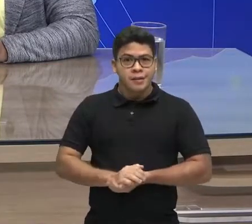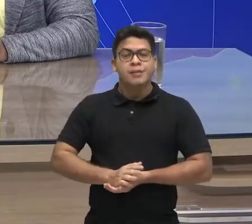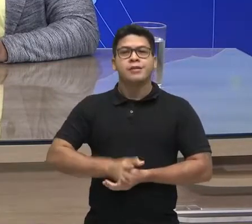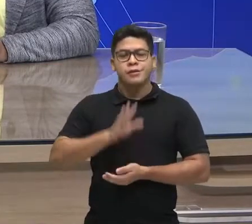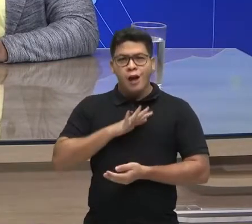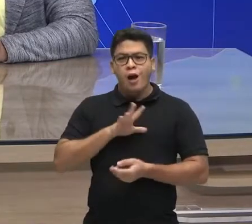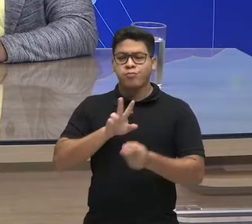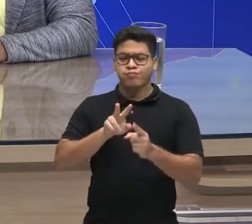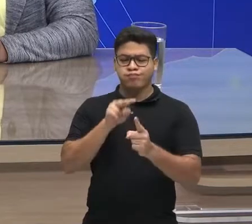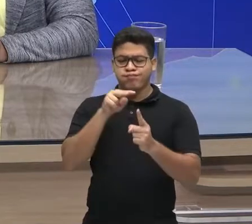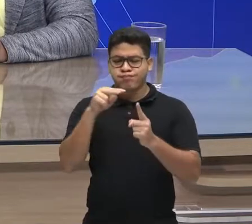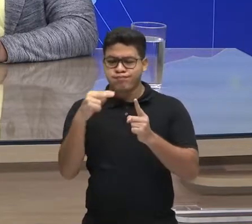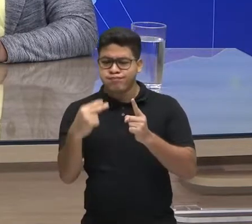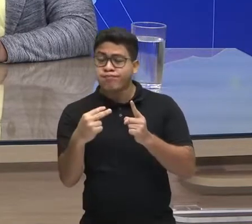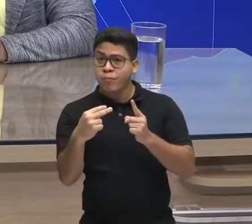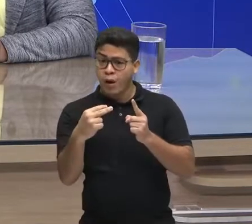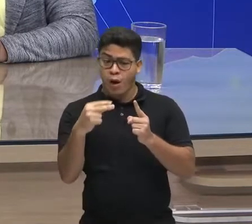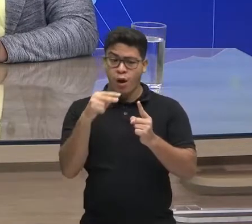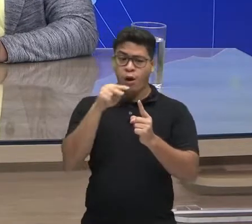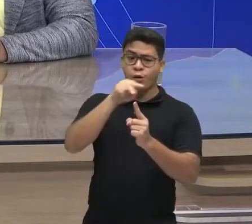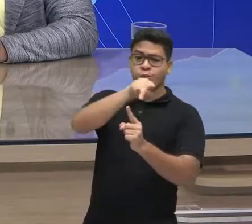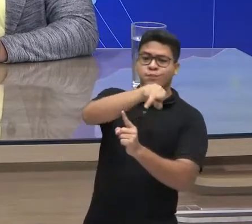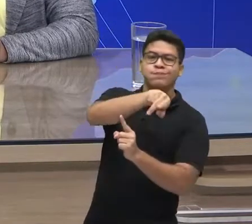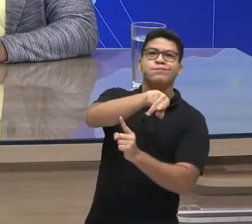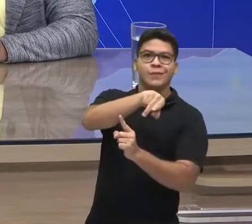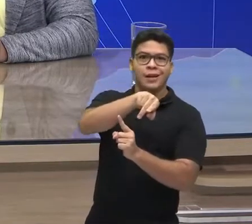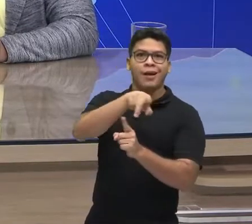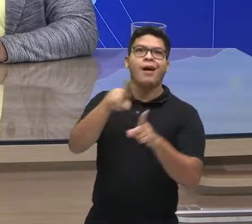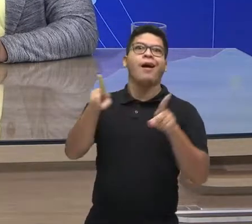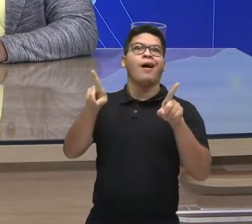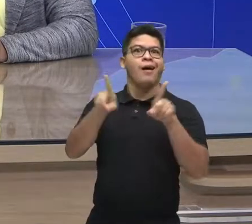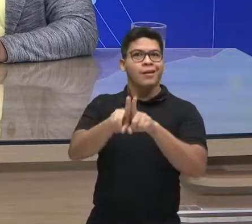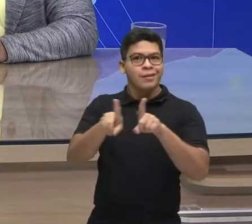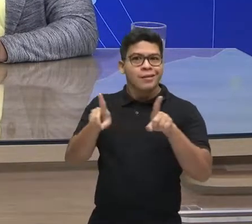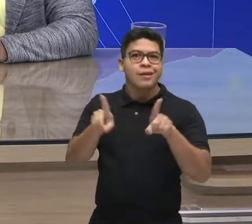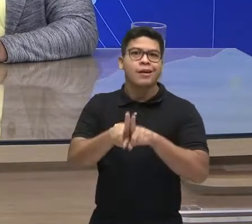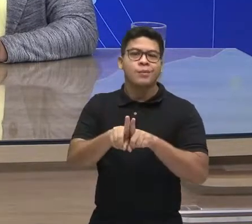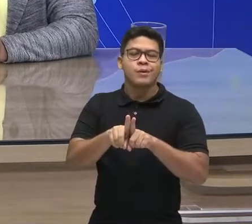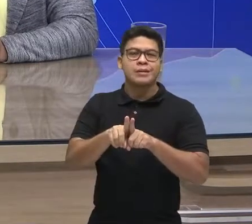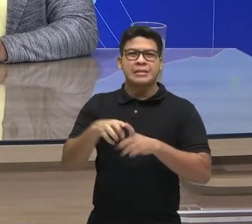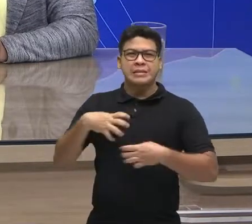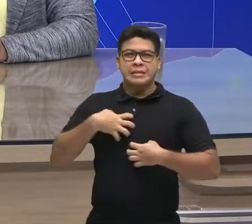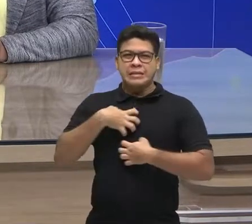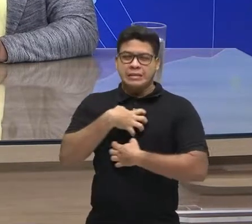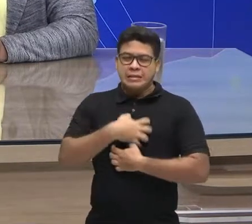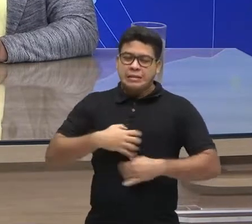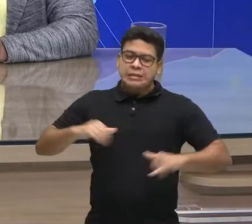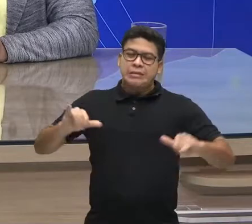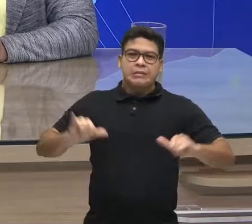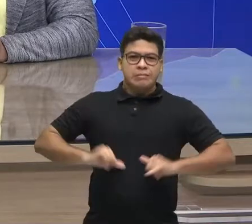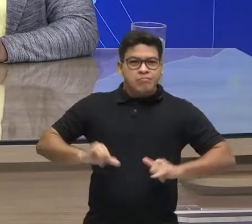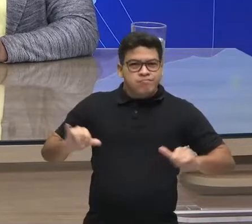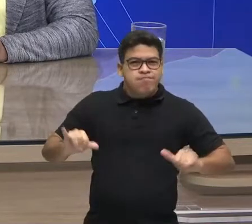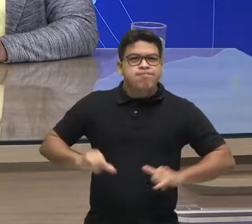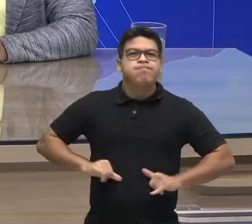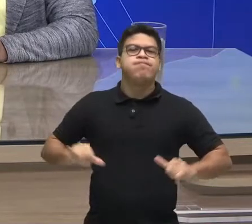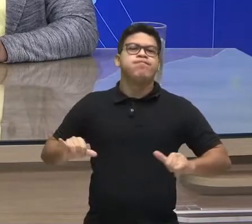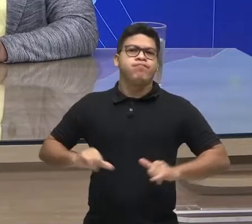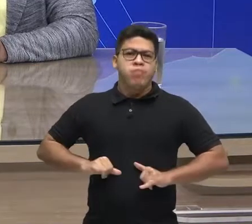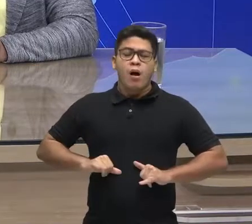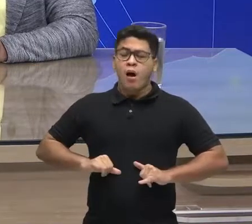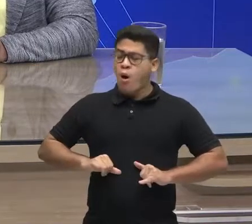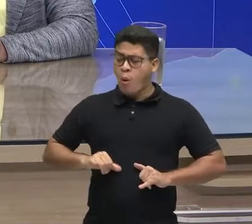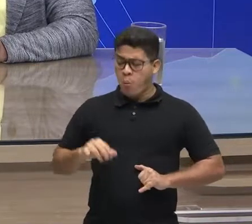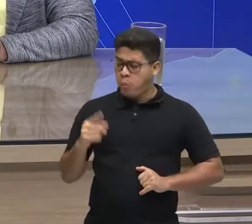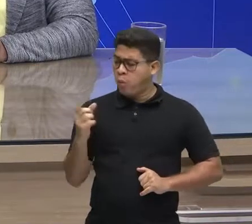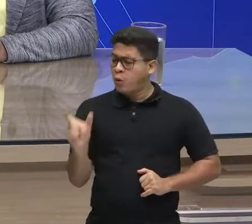dualidades. E aí a gente traz essa ideia do sofrimento para retirar o sofrimento de um local onde